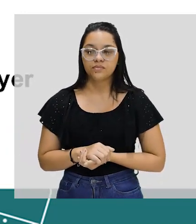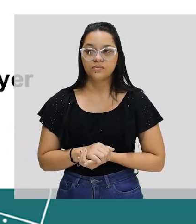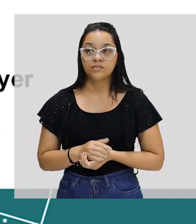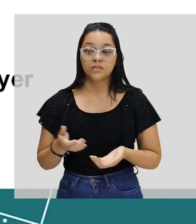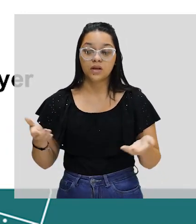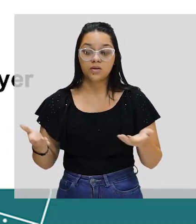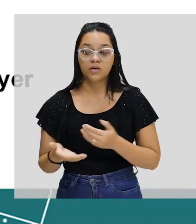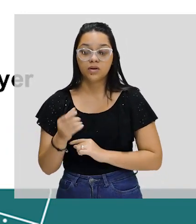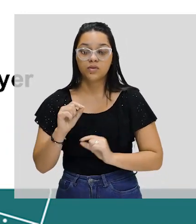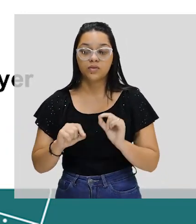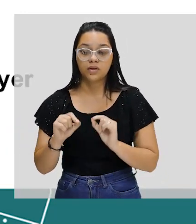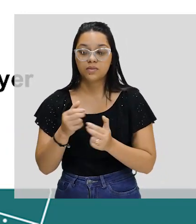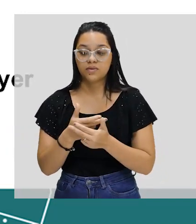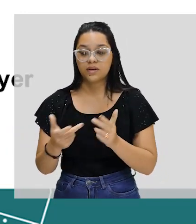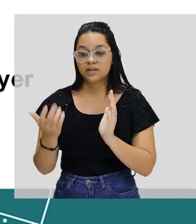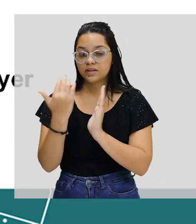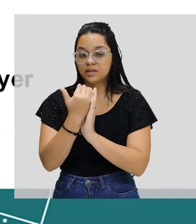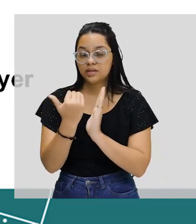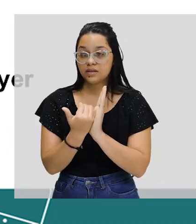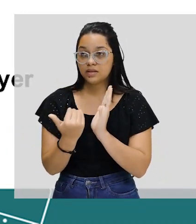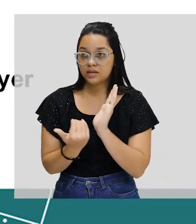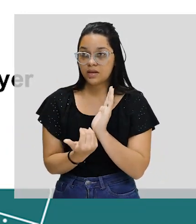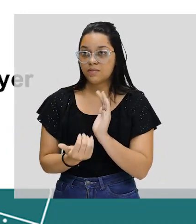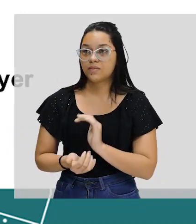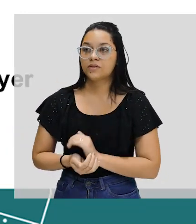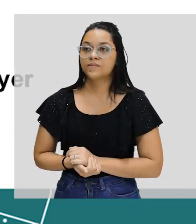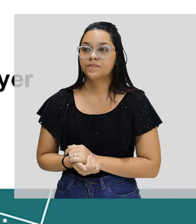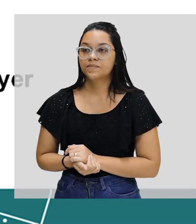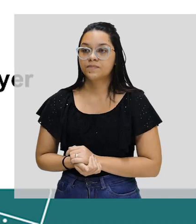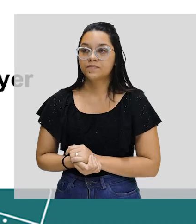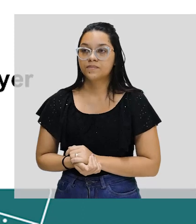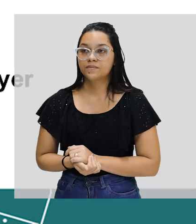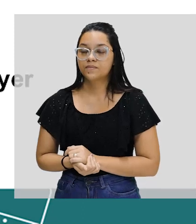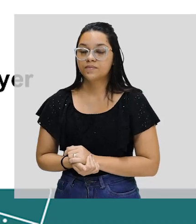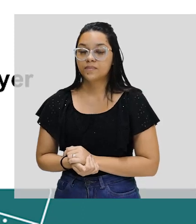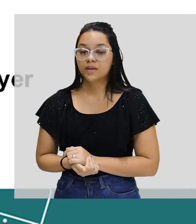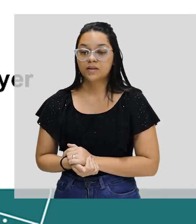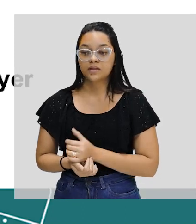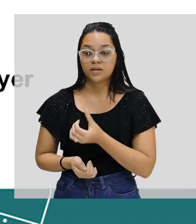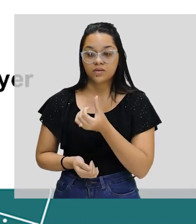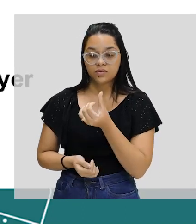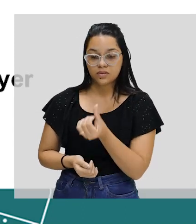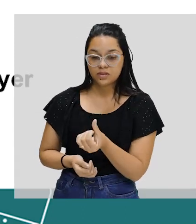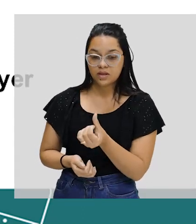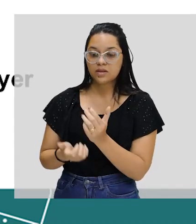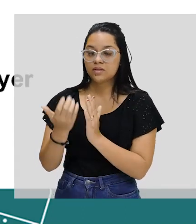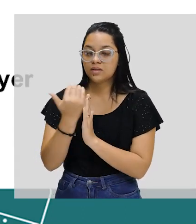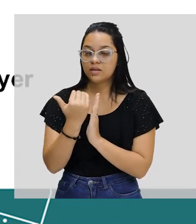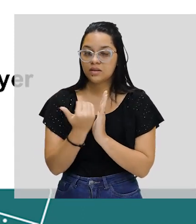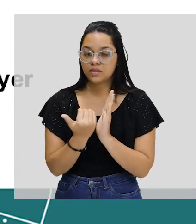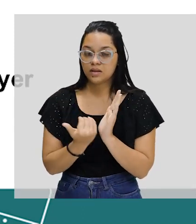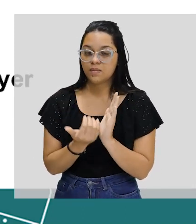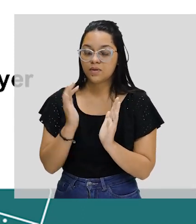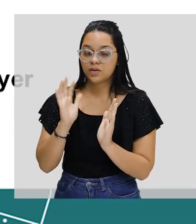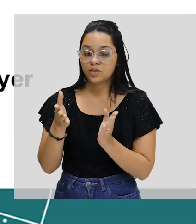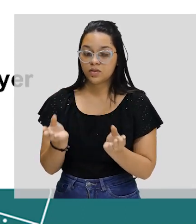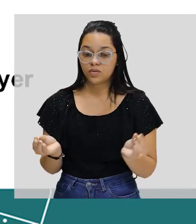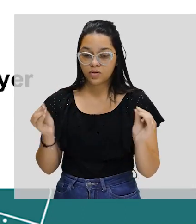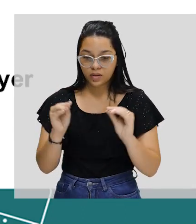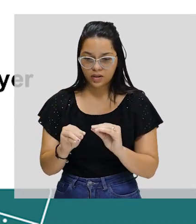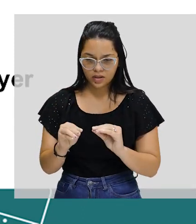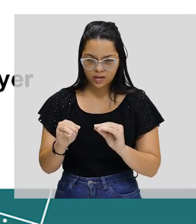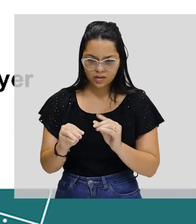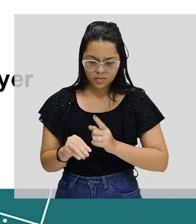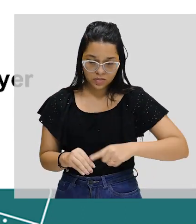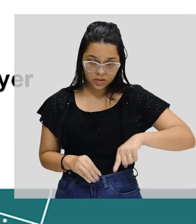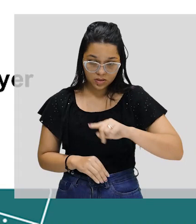vamos agora para as etapas da titulação, certo? São 6 etapas. Coloquei aqui de forma bem